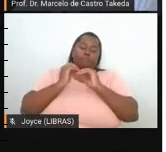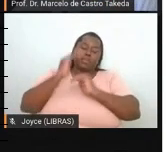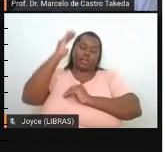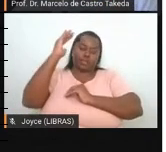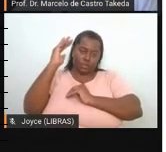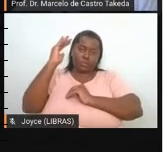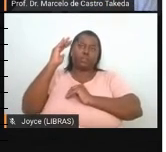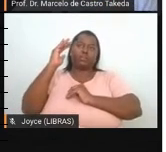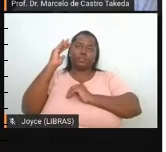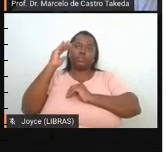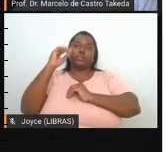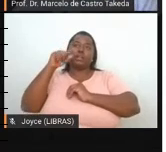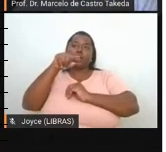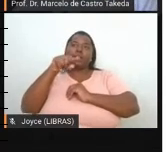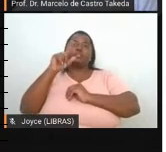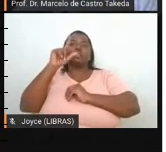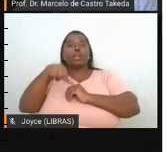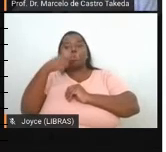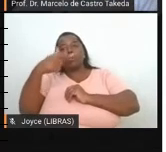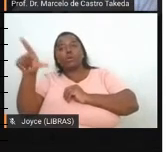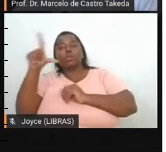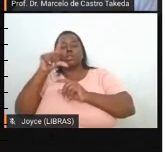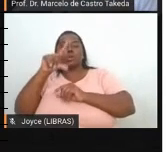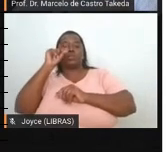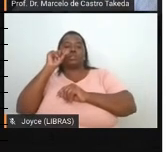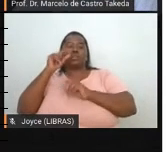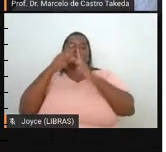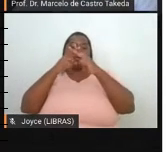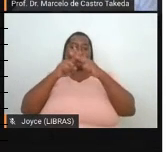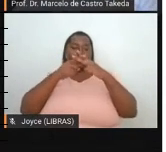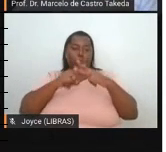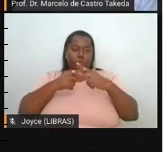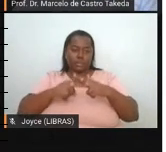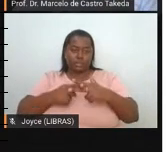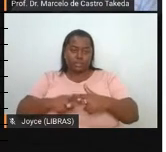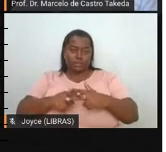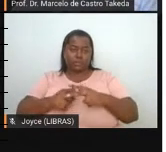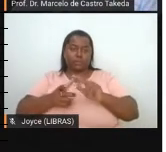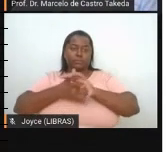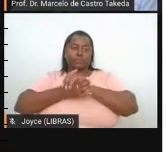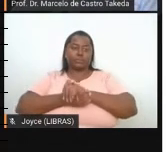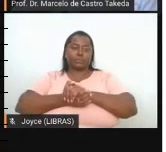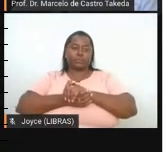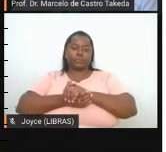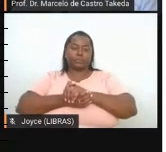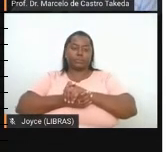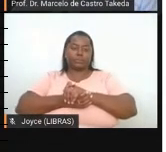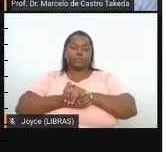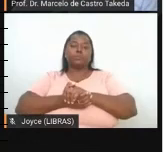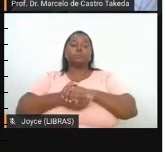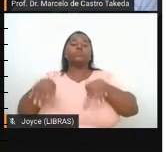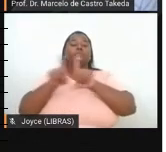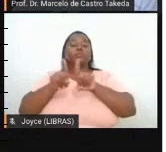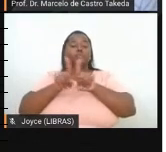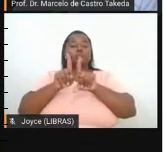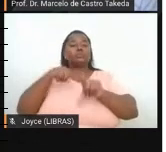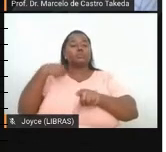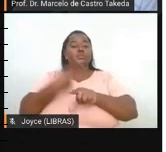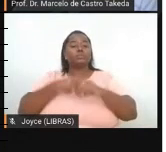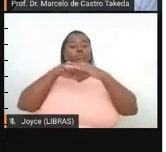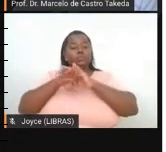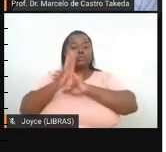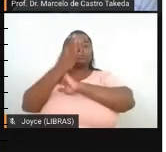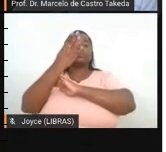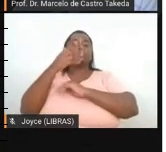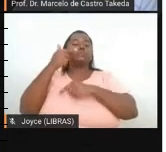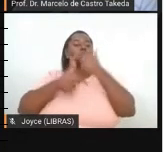essa é uma outra opção de configuração. Além disso, a gente está acostumado a trabalhar com nota. No fiscal, a